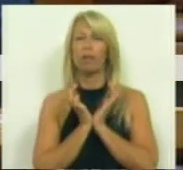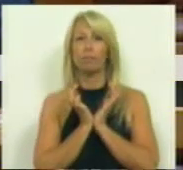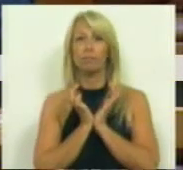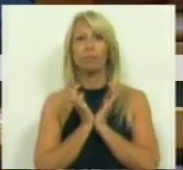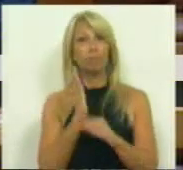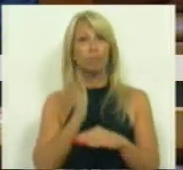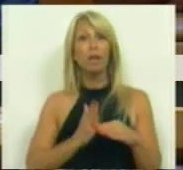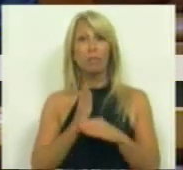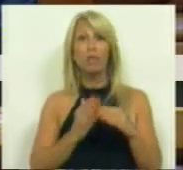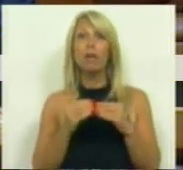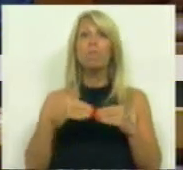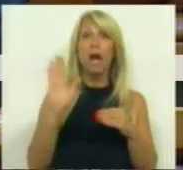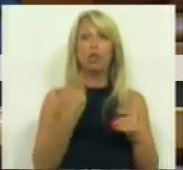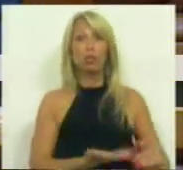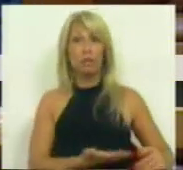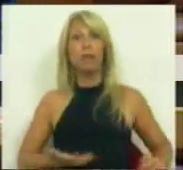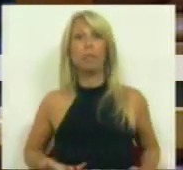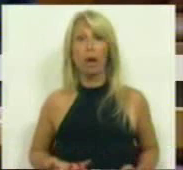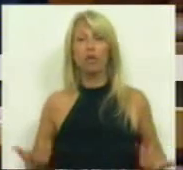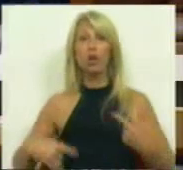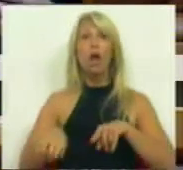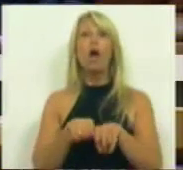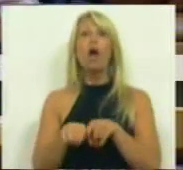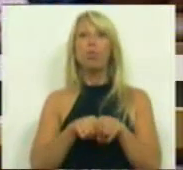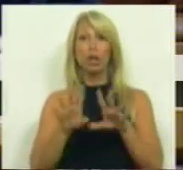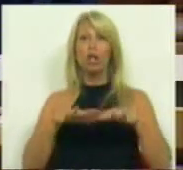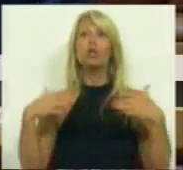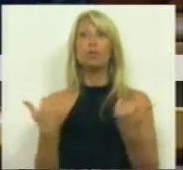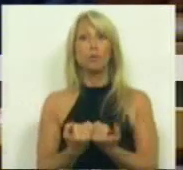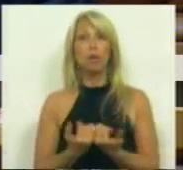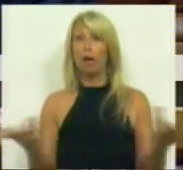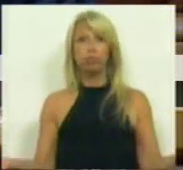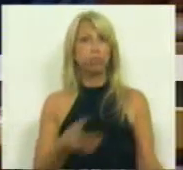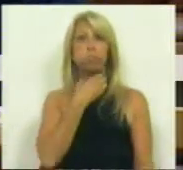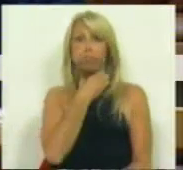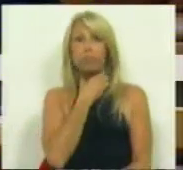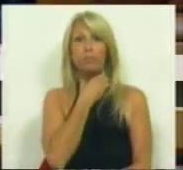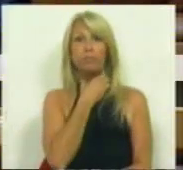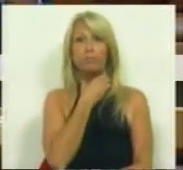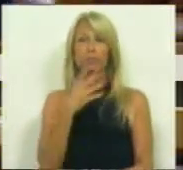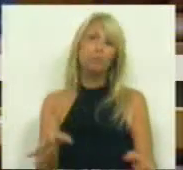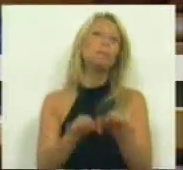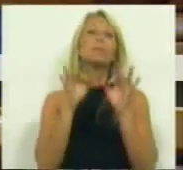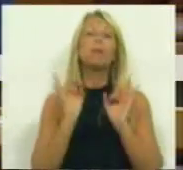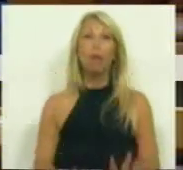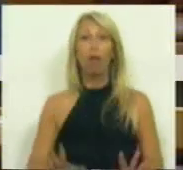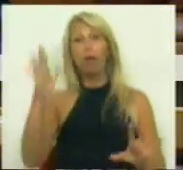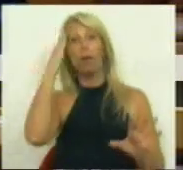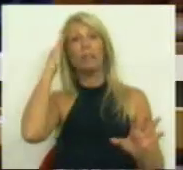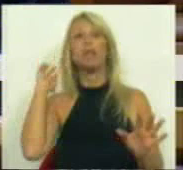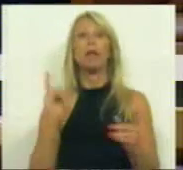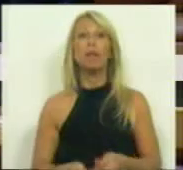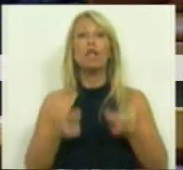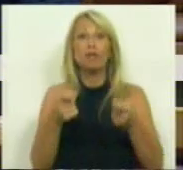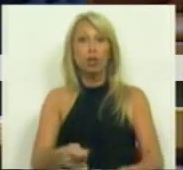Mais de metade dos desempregados. As políticas sociais entraram em colapso, tal e qual como a capacidade de